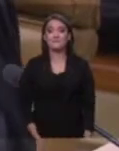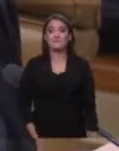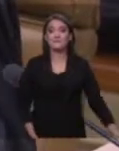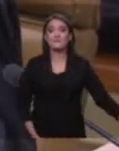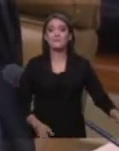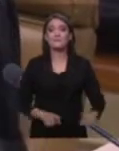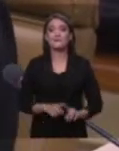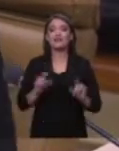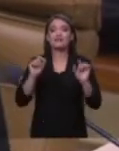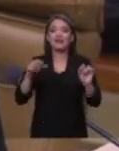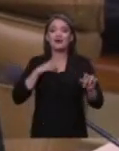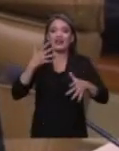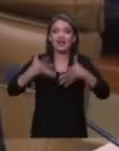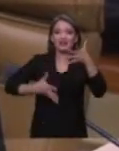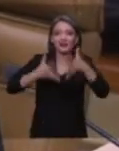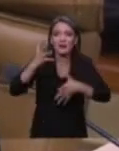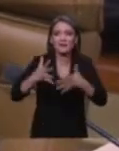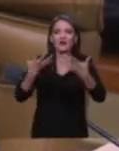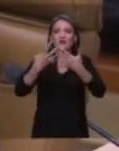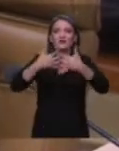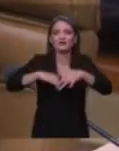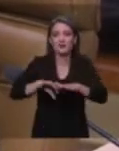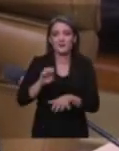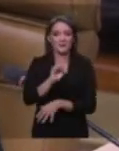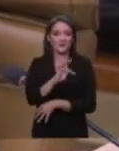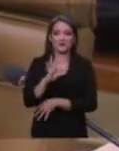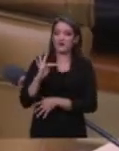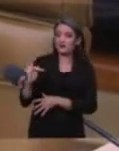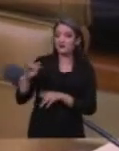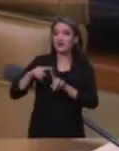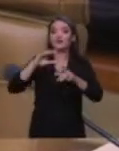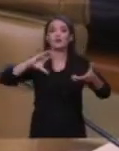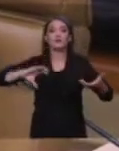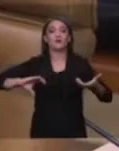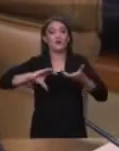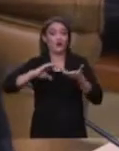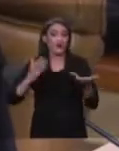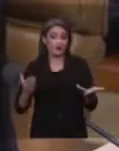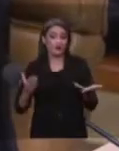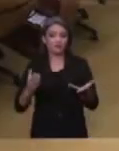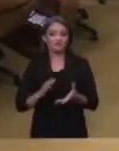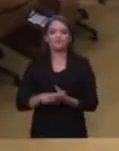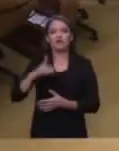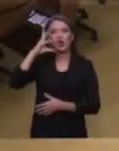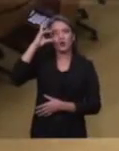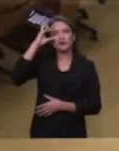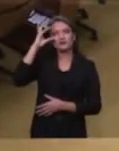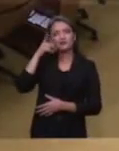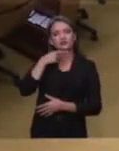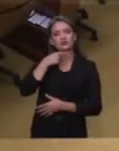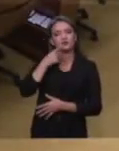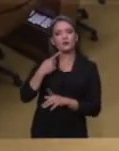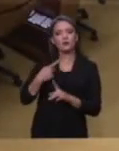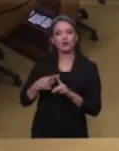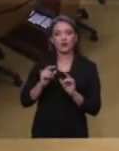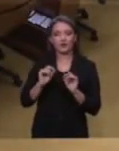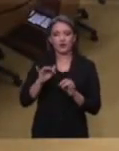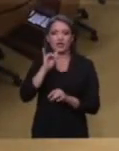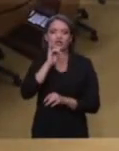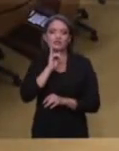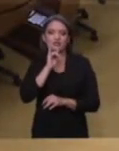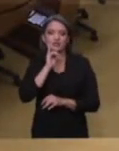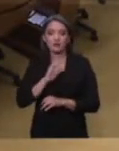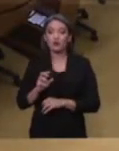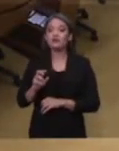o andamento do Supremo Tribunal Federal e do Congresso. Tenho dúvidas, ministro Alexandre, porque nesse exemplo também de uma